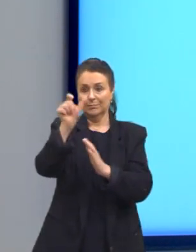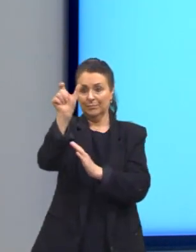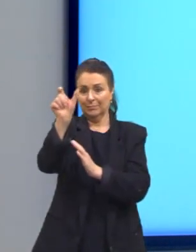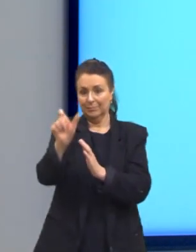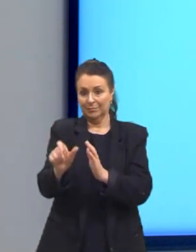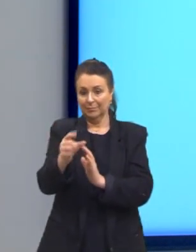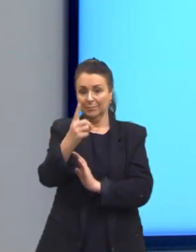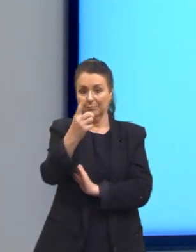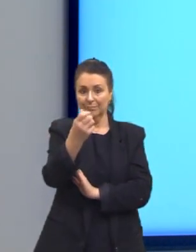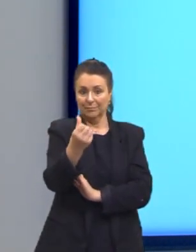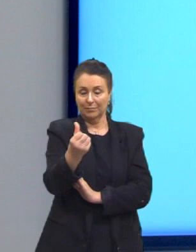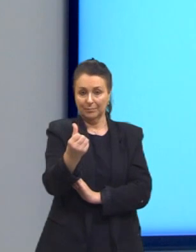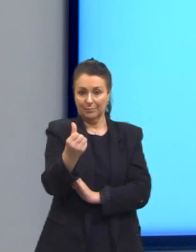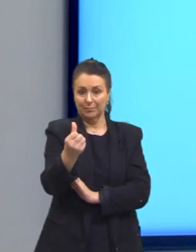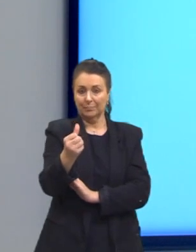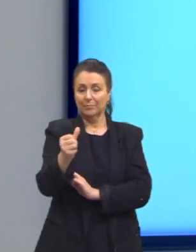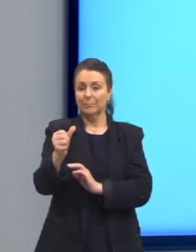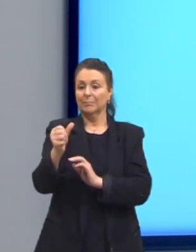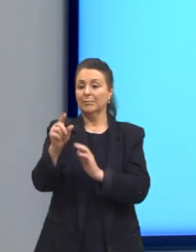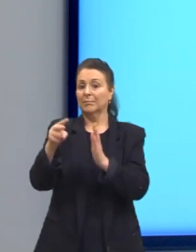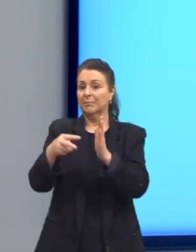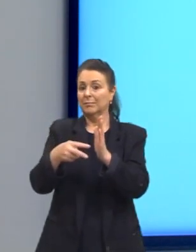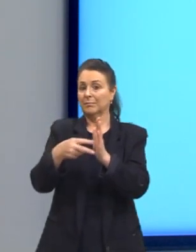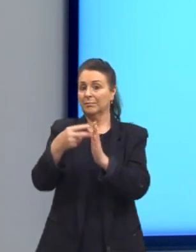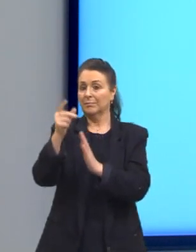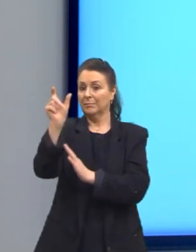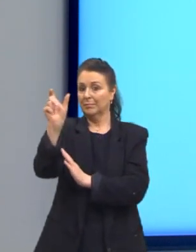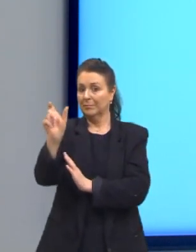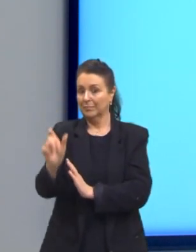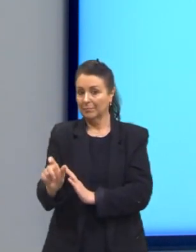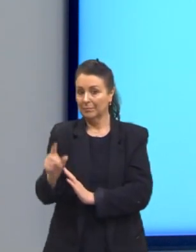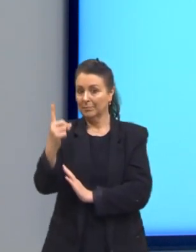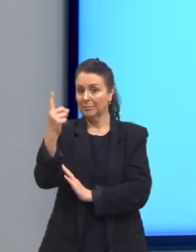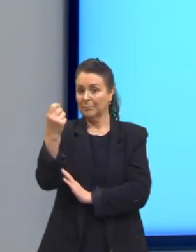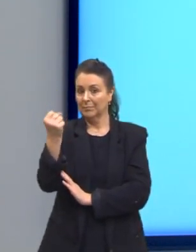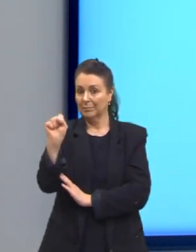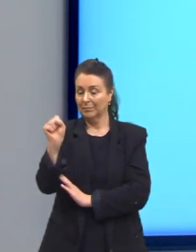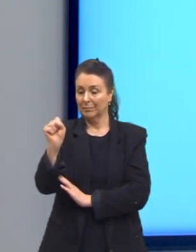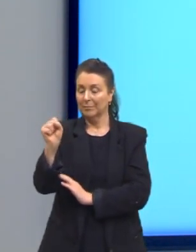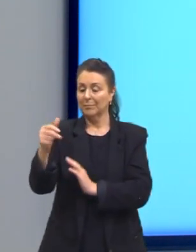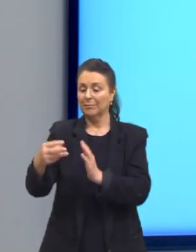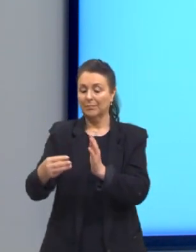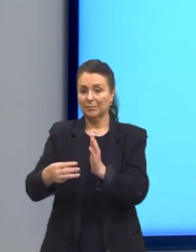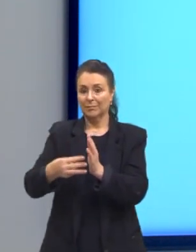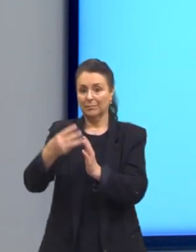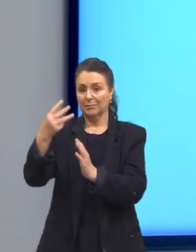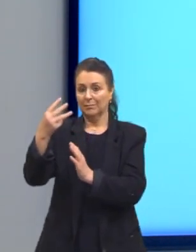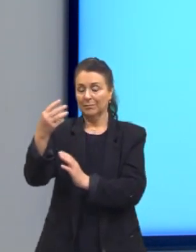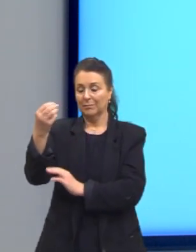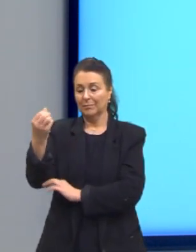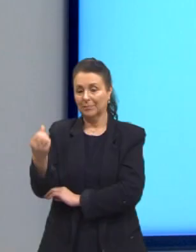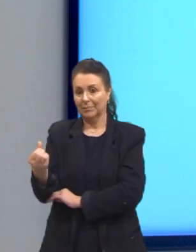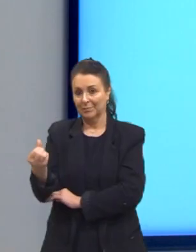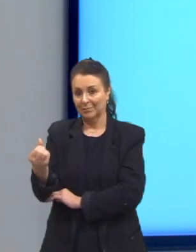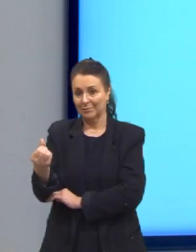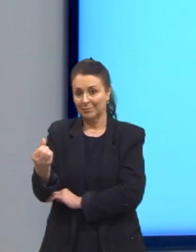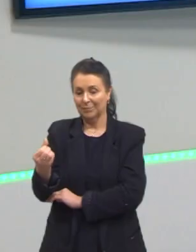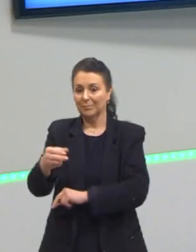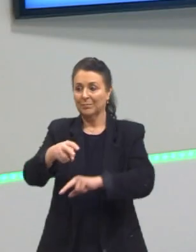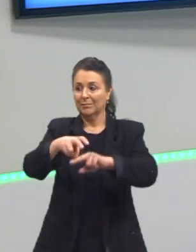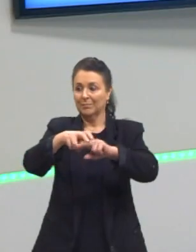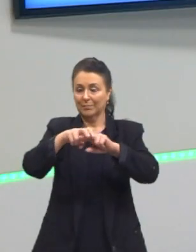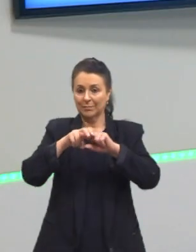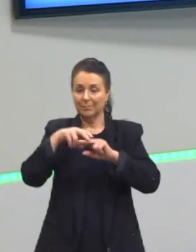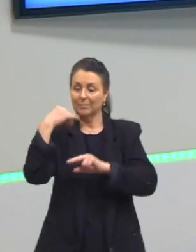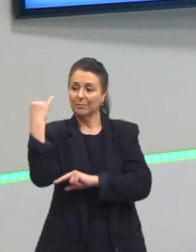16 na segunda coluna o 18 e na terceira coluna o 6 tá por isso gente